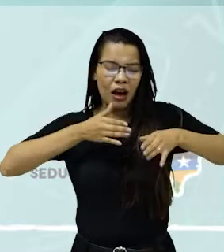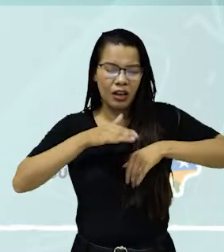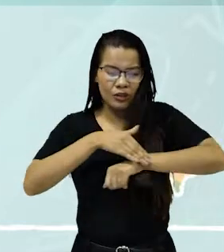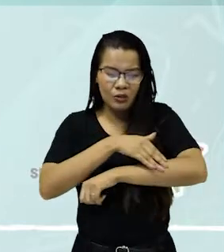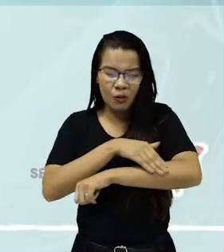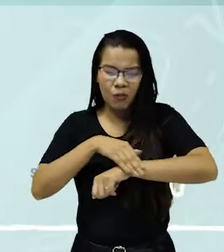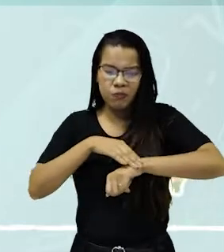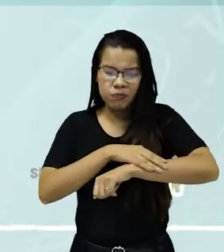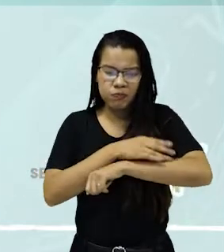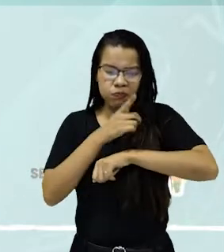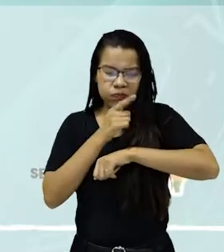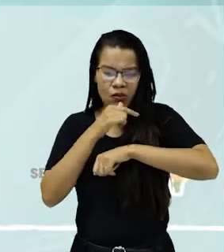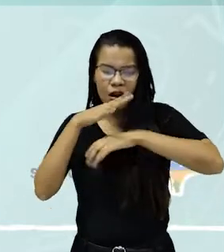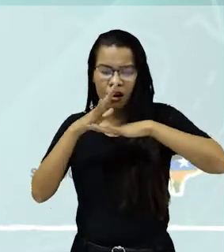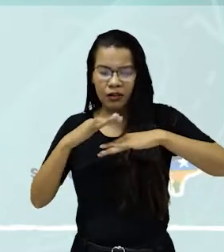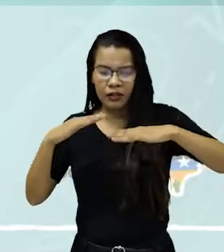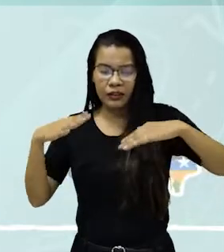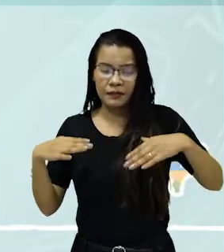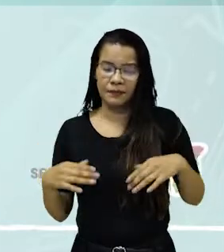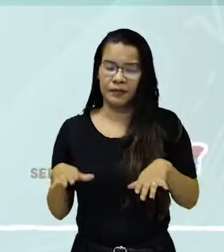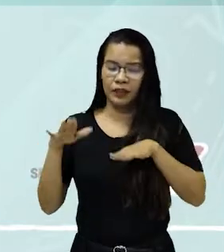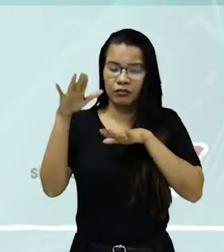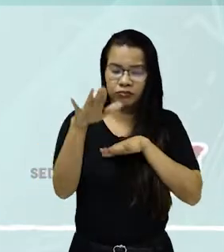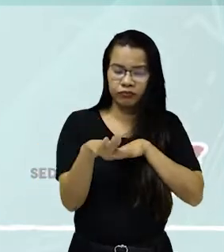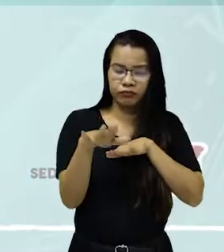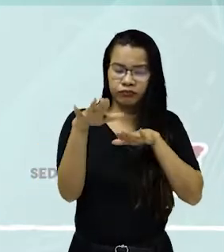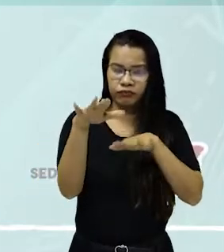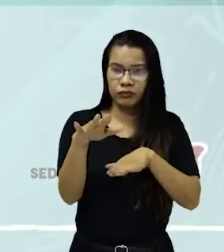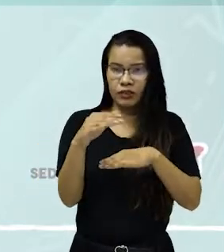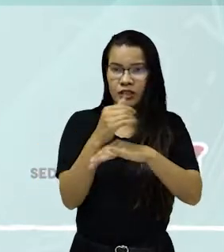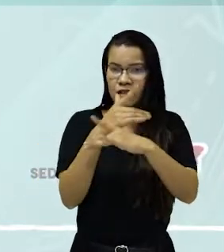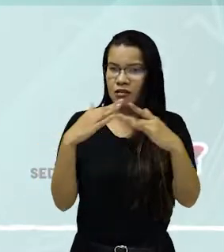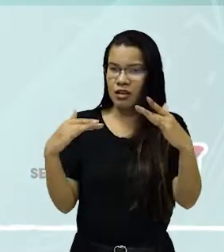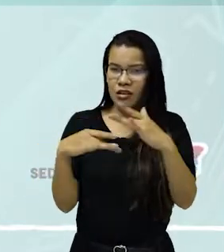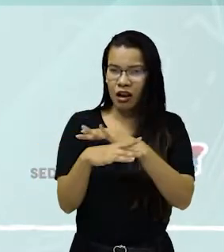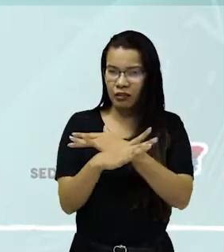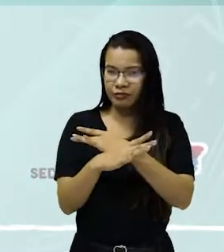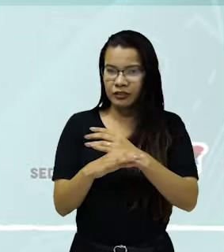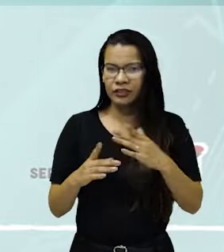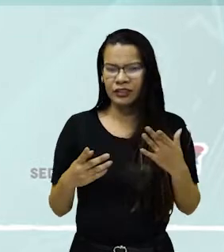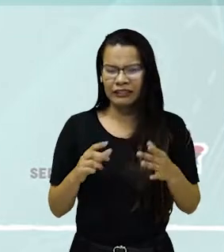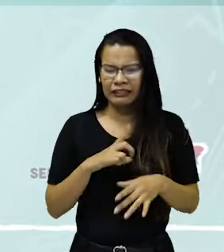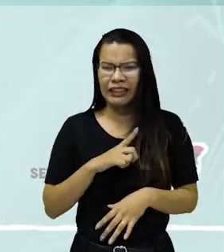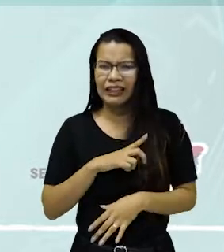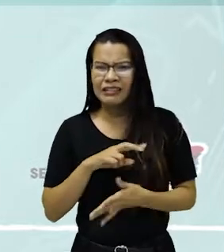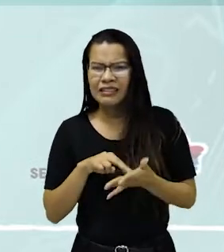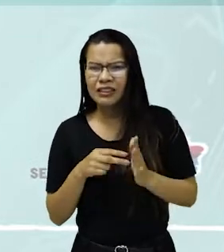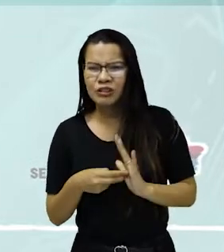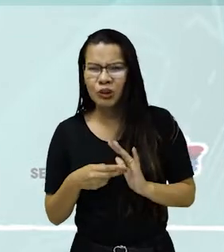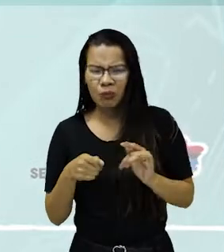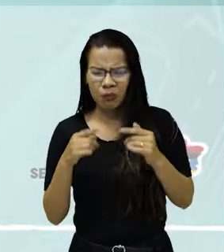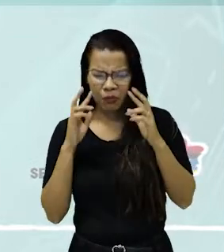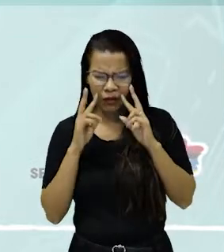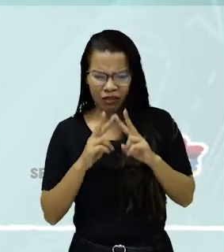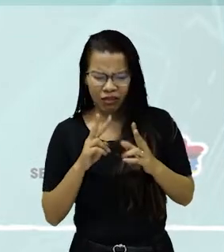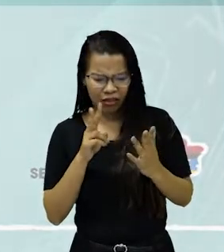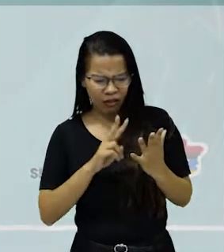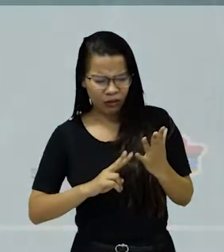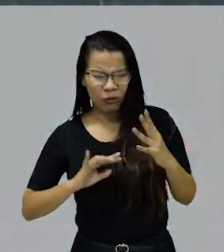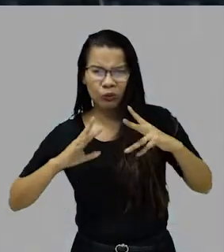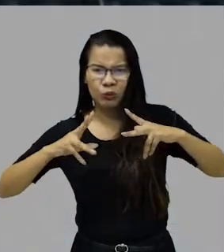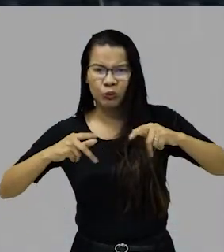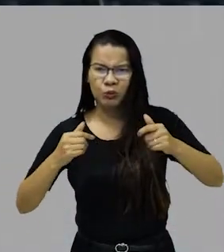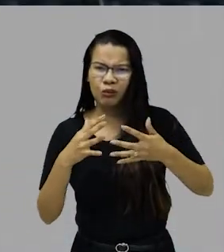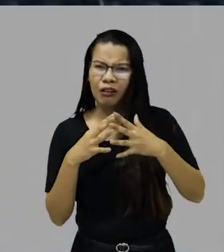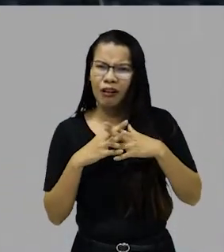trânsito e o cidade dá em pontos vários. Há sentido nessa construção? E detalhe, essa